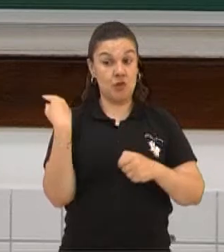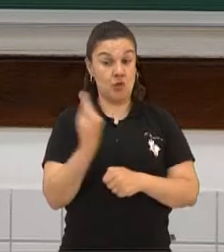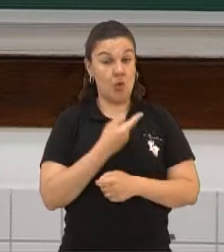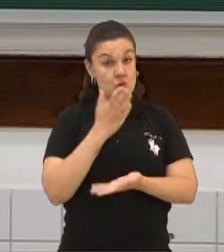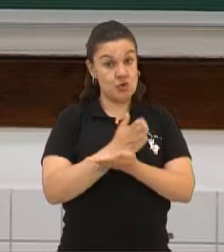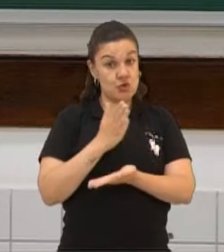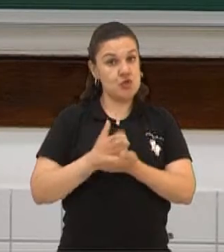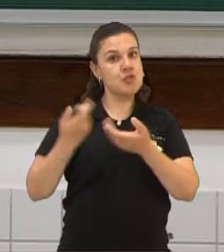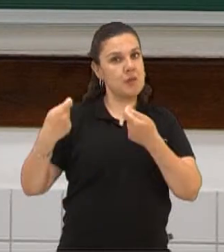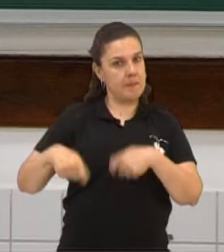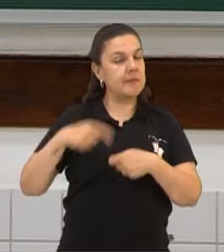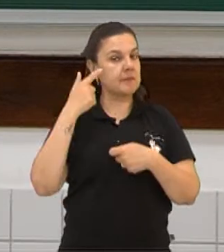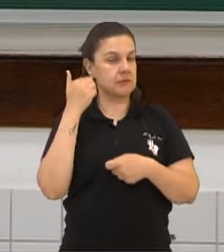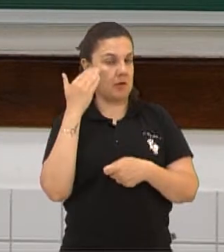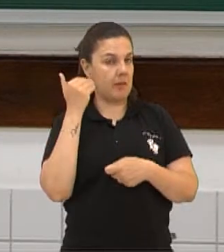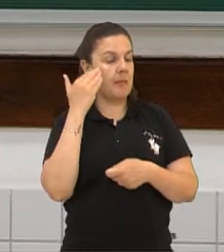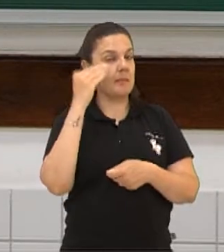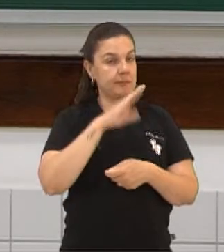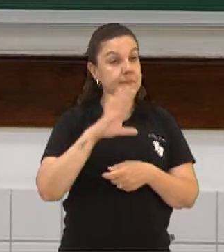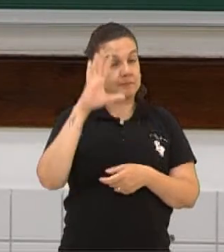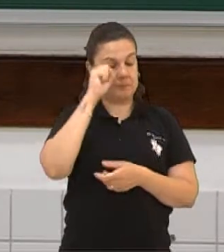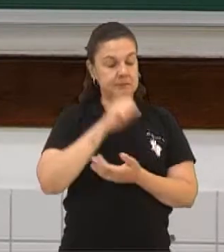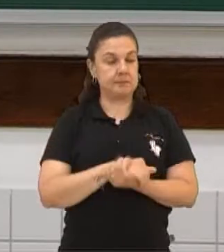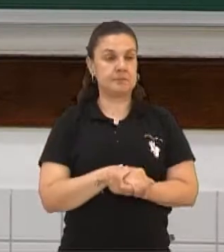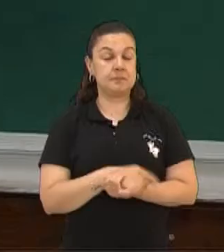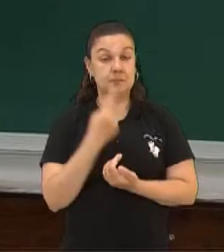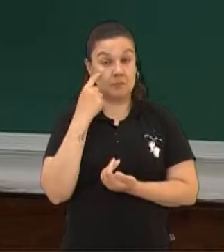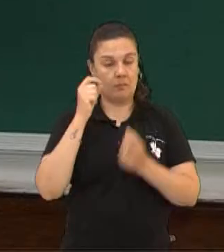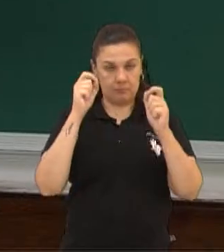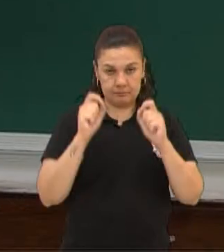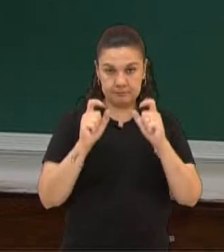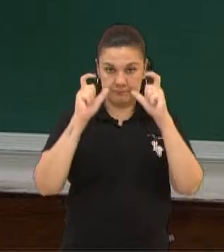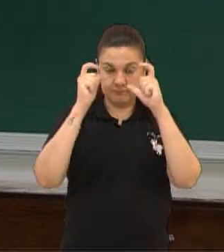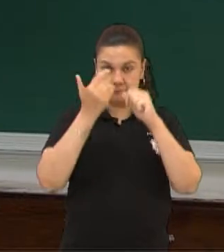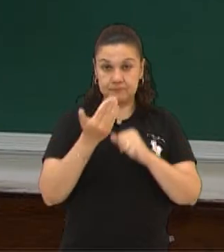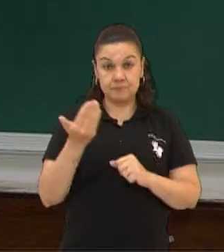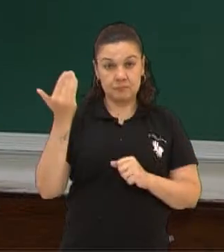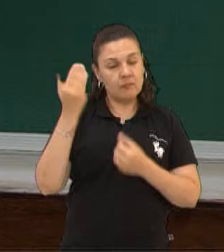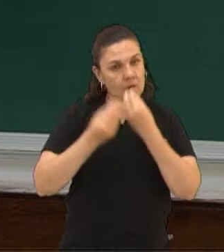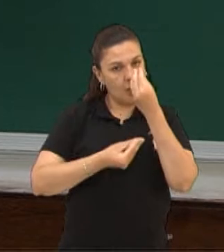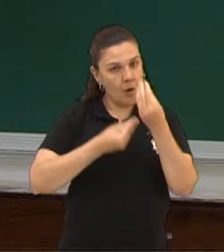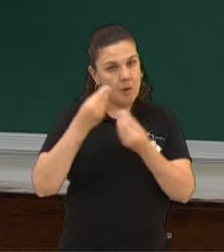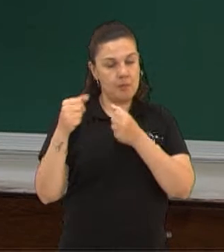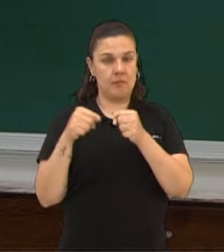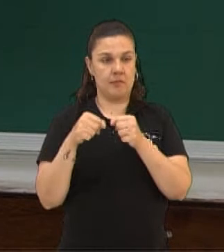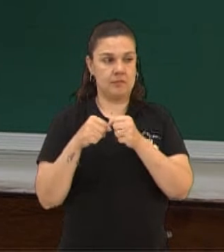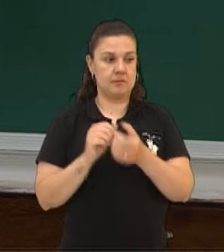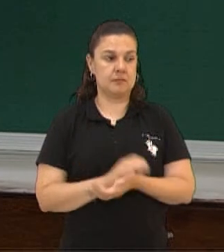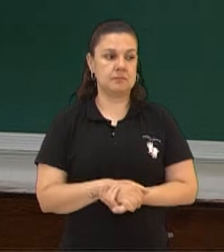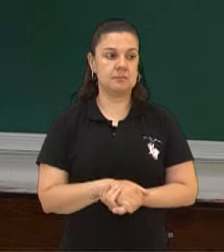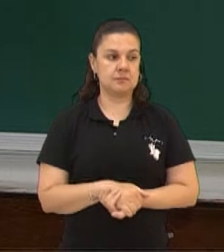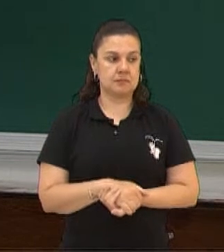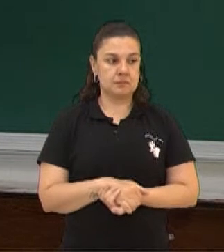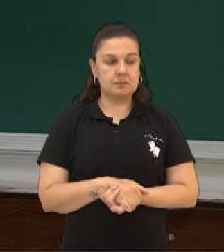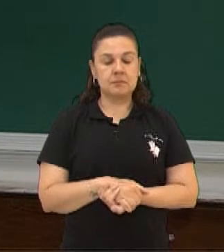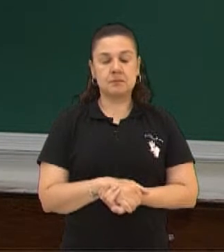que a gente precisa aprender, tá bom? Então, presta bem atenção lá como que a gente vai fazer isso daqui.